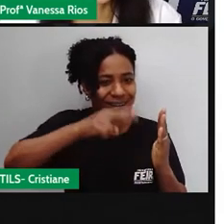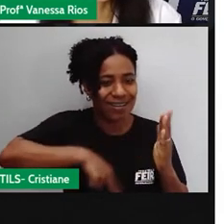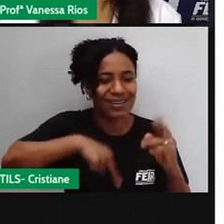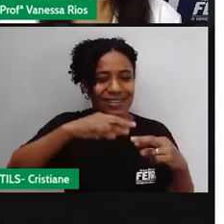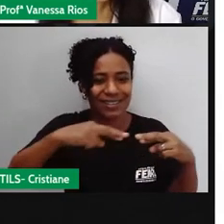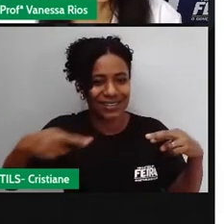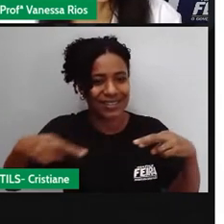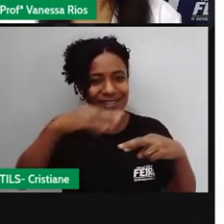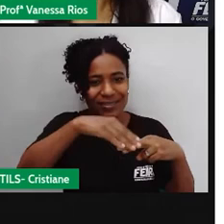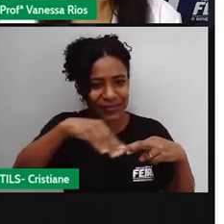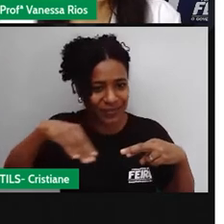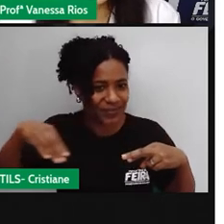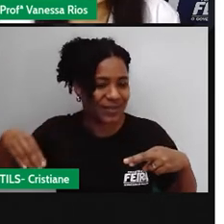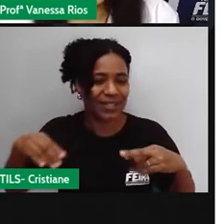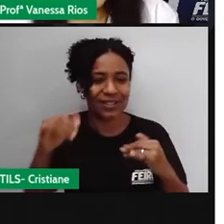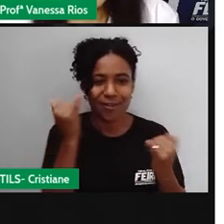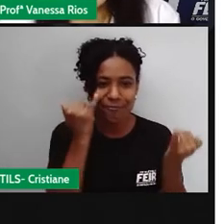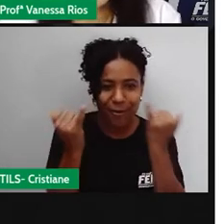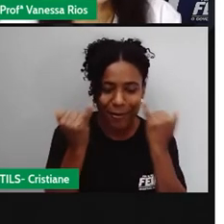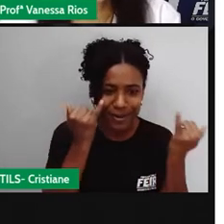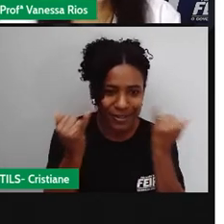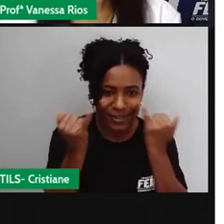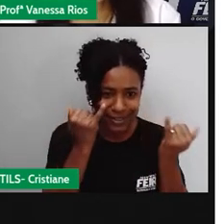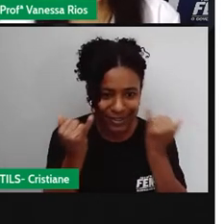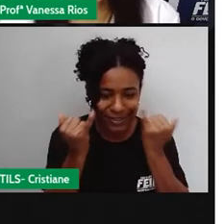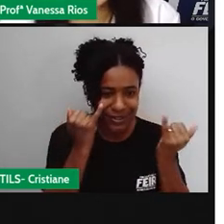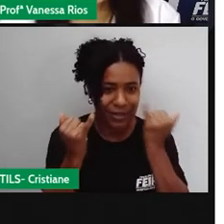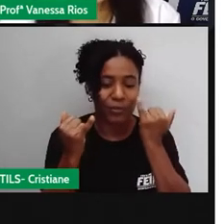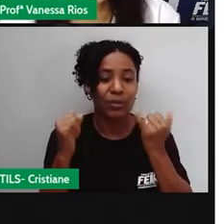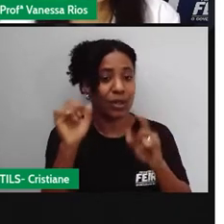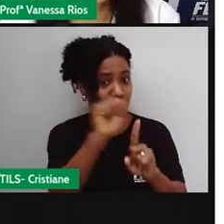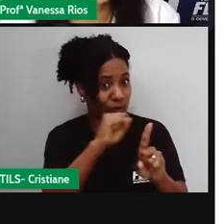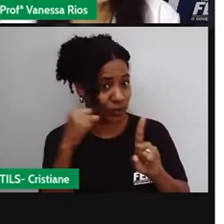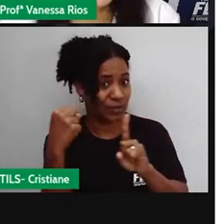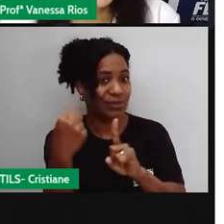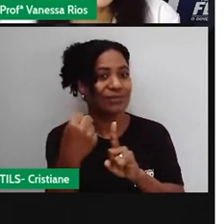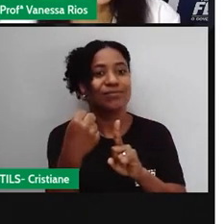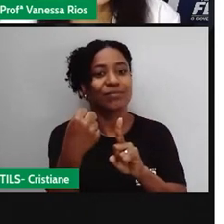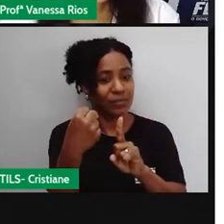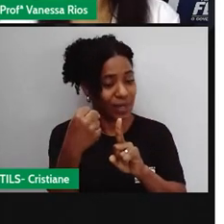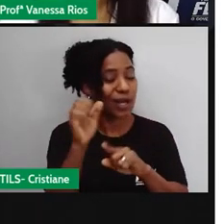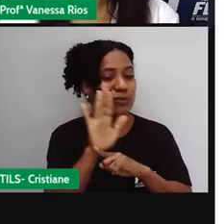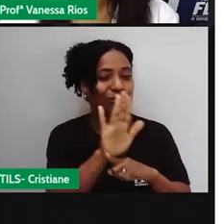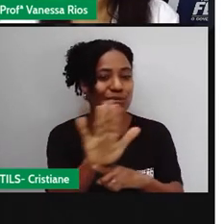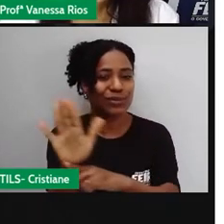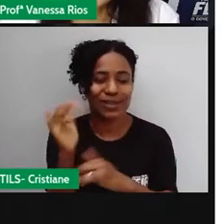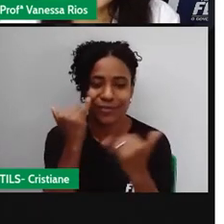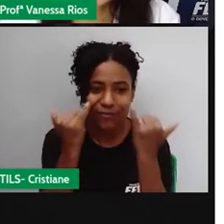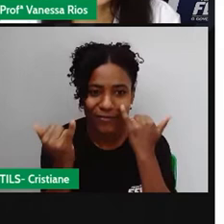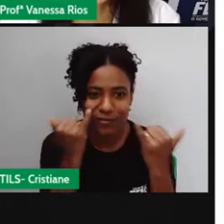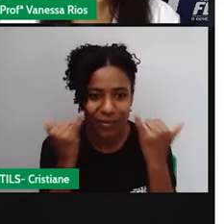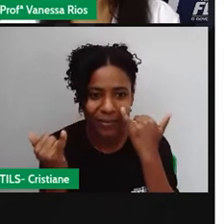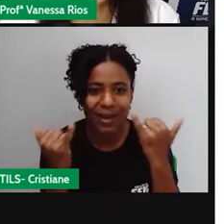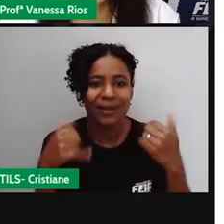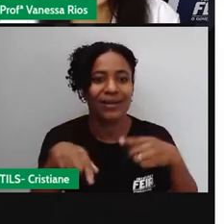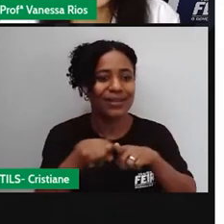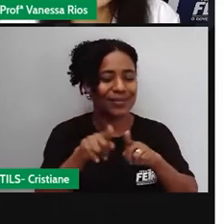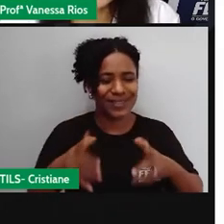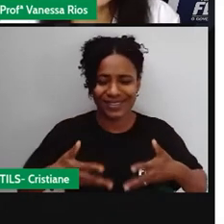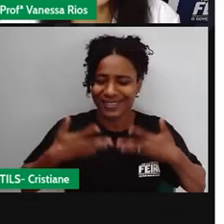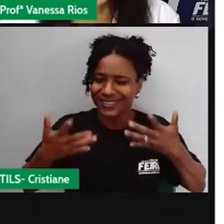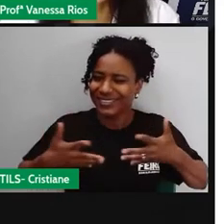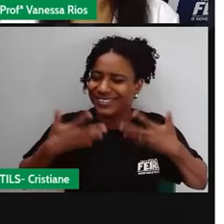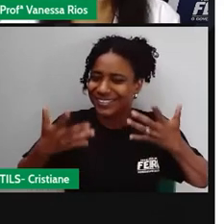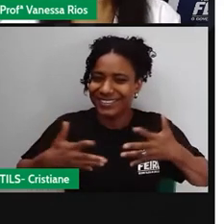traz aí informação, tem uma função social de informar, mas ao mesmo tempo também pode divertir